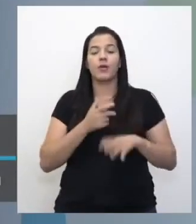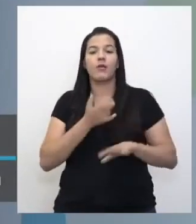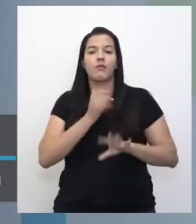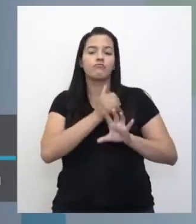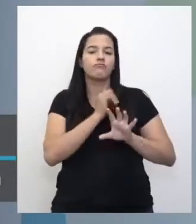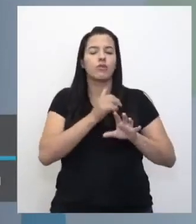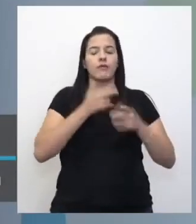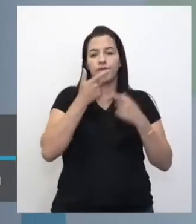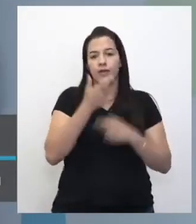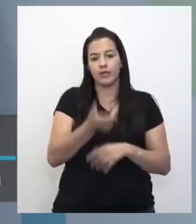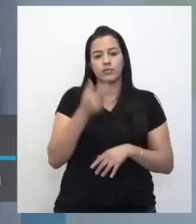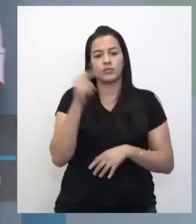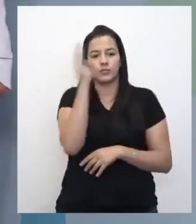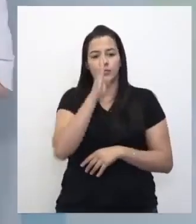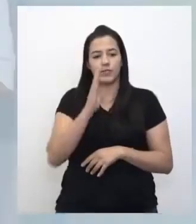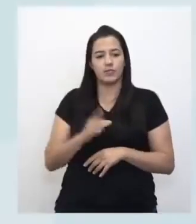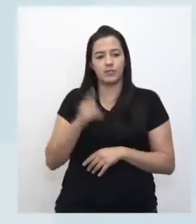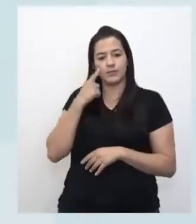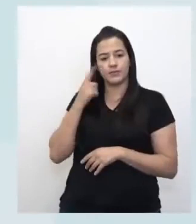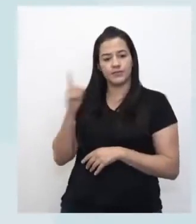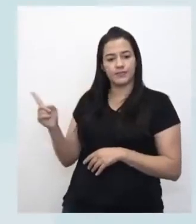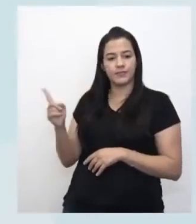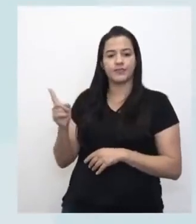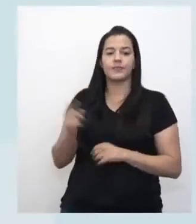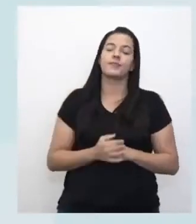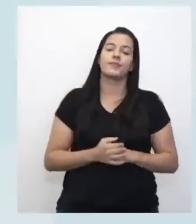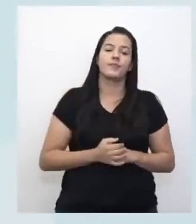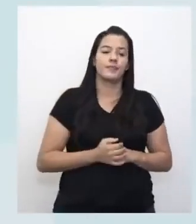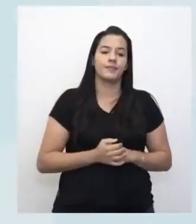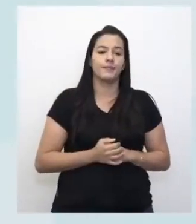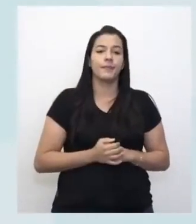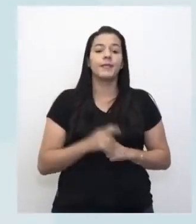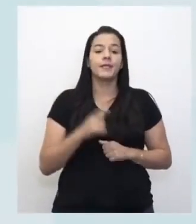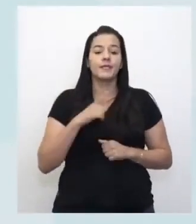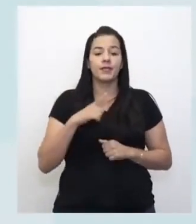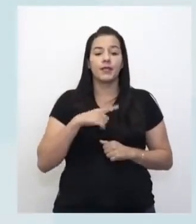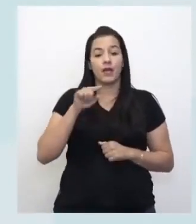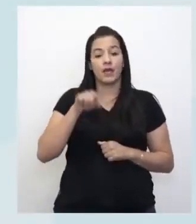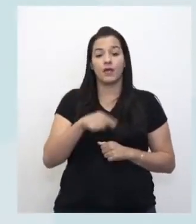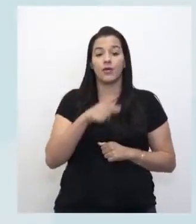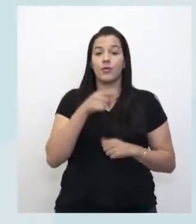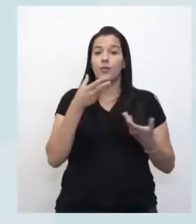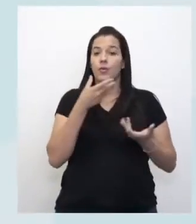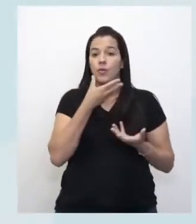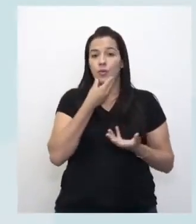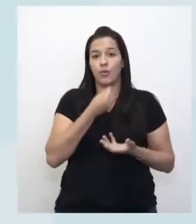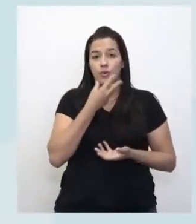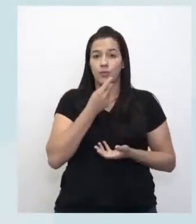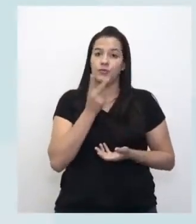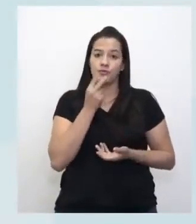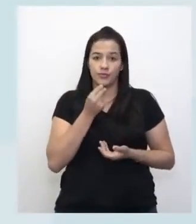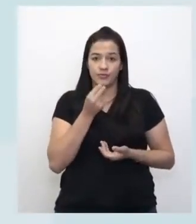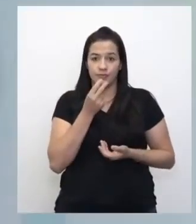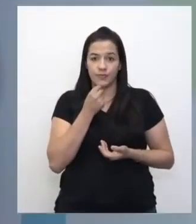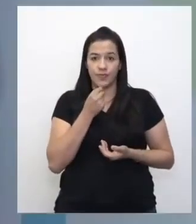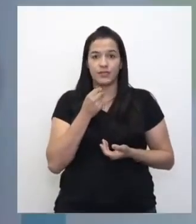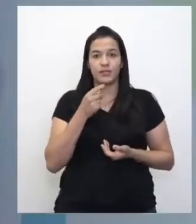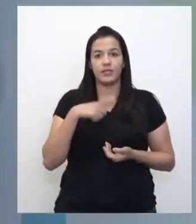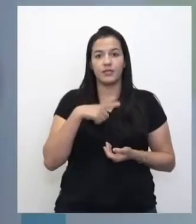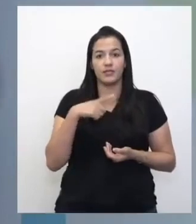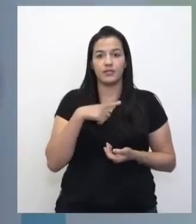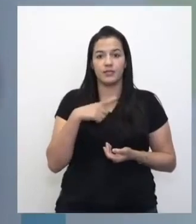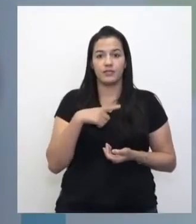assunto. Falando de Brasil, Iracema, de José de Alencar. Tá? José de Alencar, ele conta a história de uma índia que tem